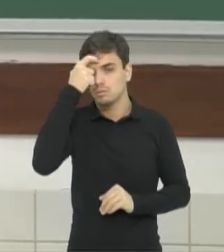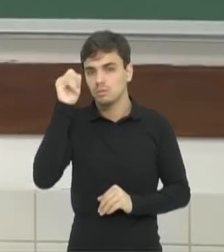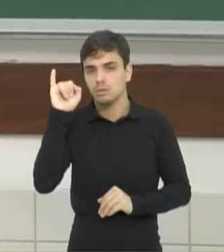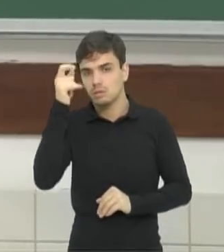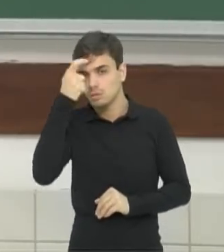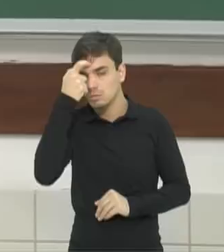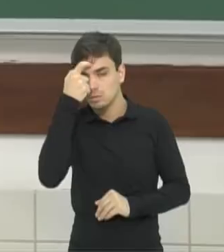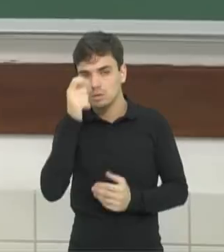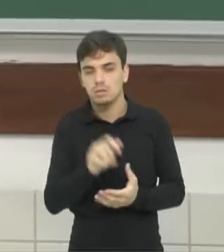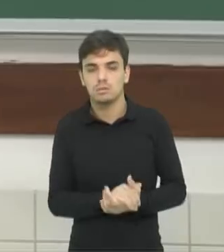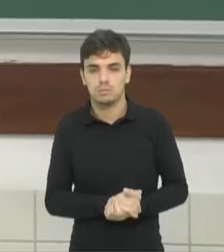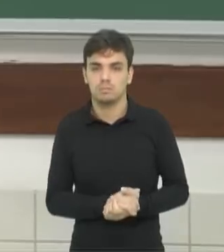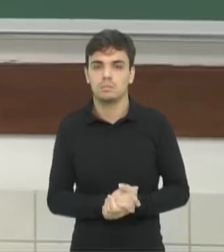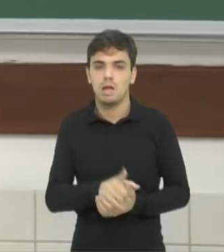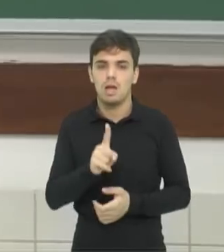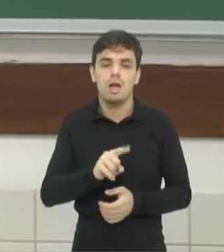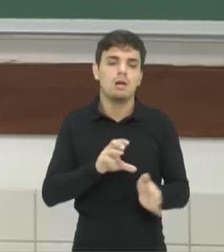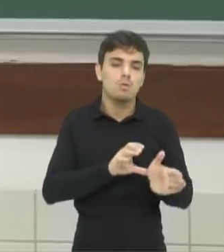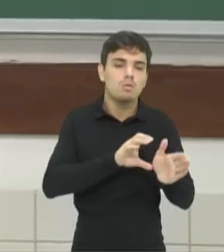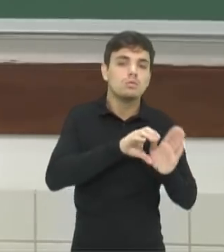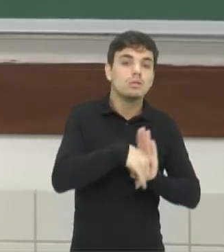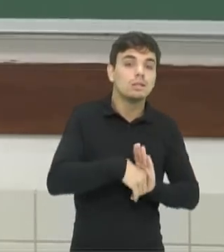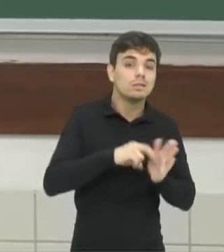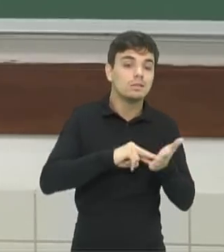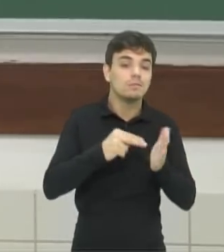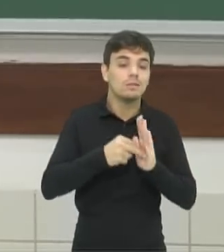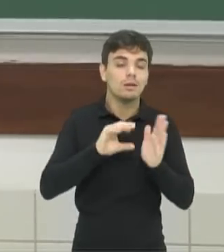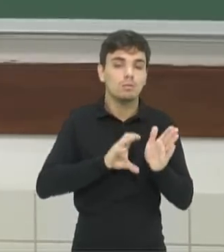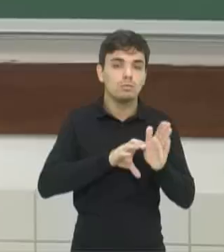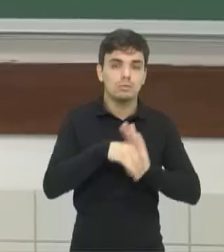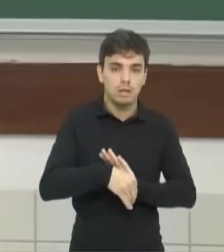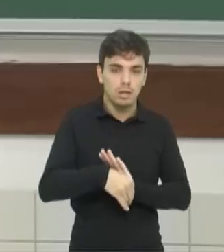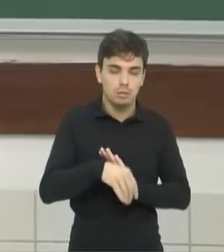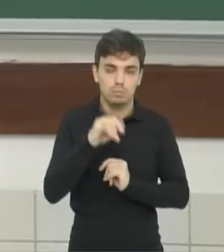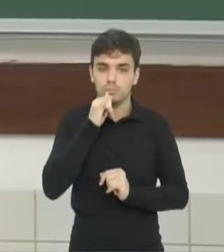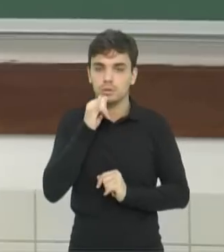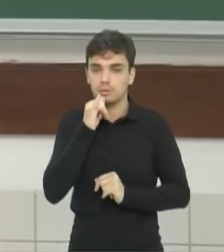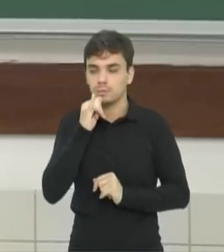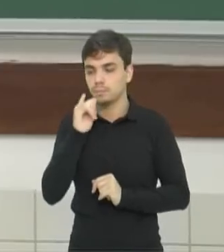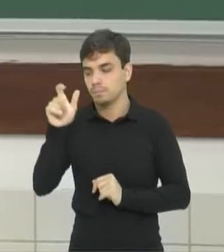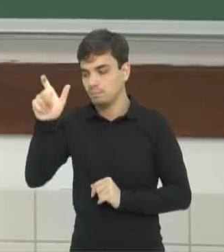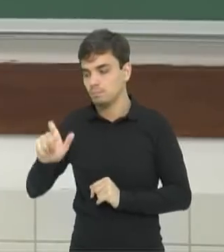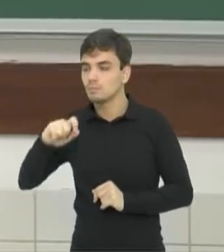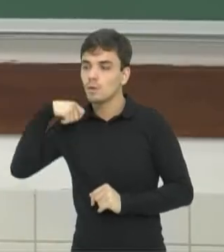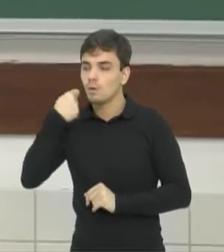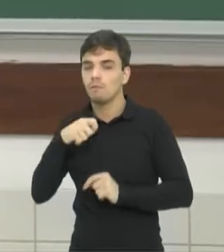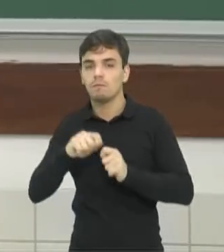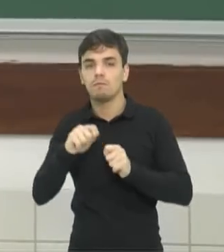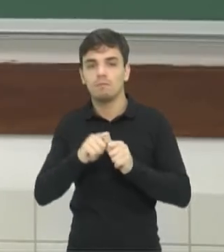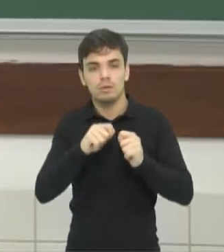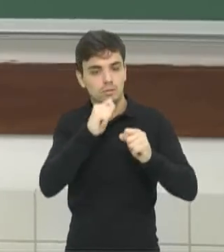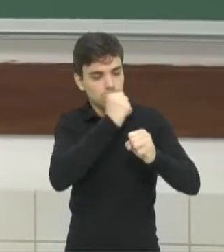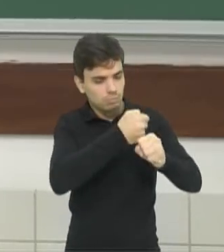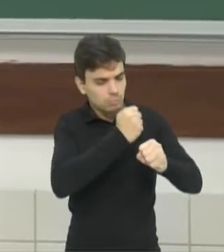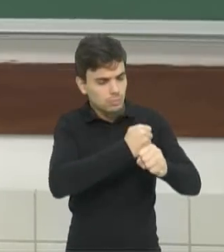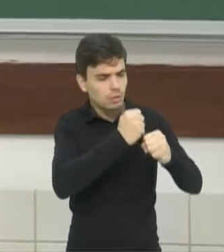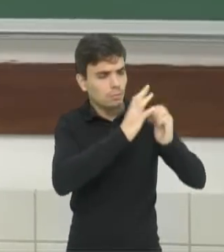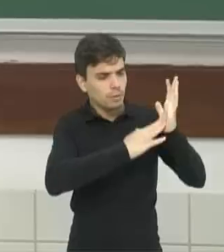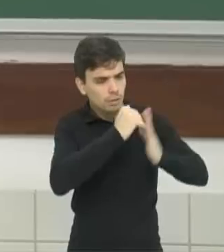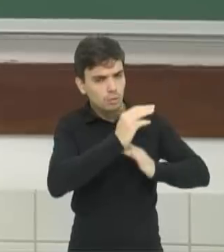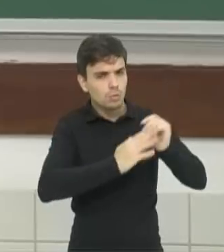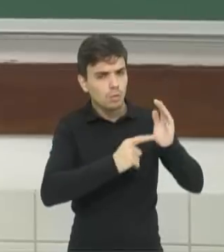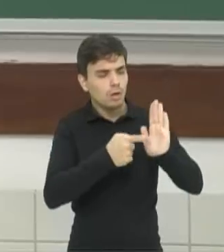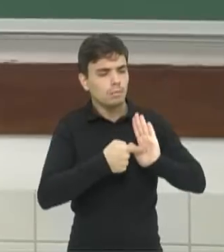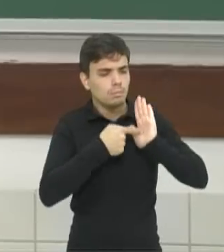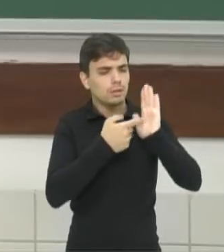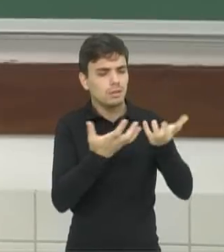o conceito da obra. Então, por exemplo, um artista vai lá, faz uma obra, ele se preocupa, né, principalmente passar algo além de somente aquilo